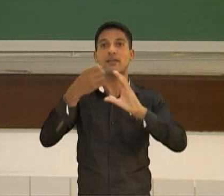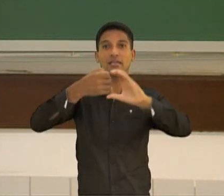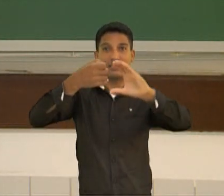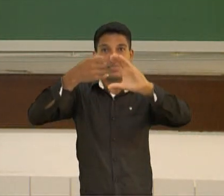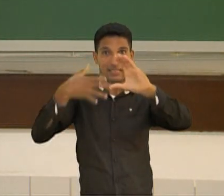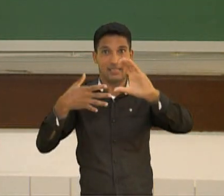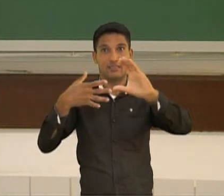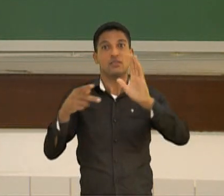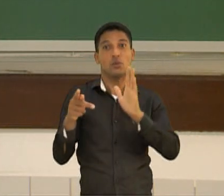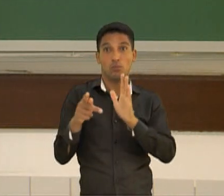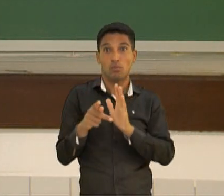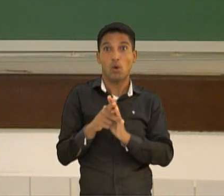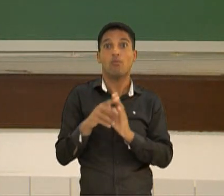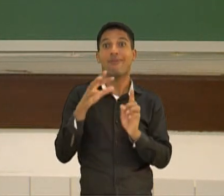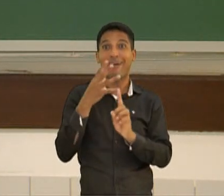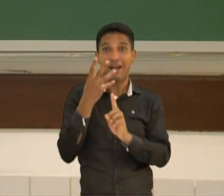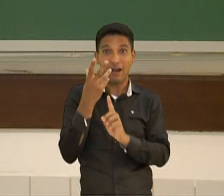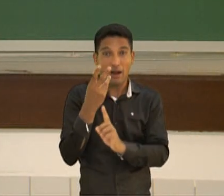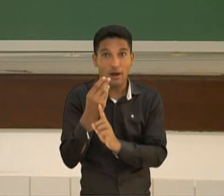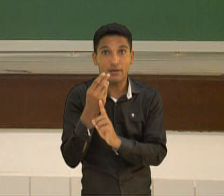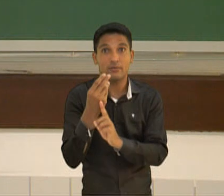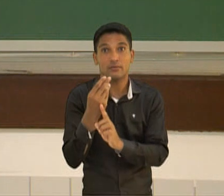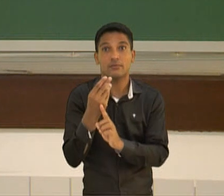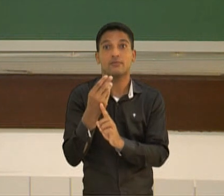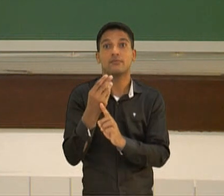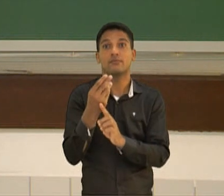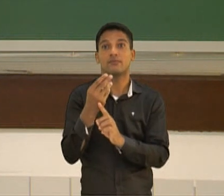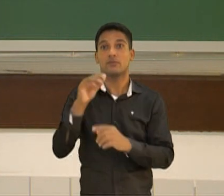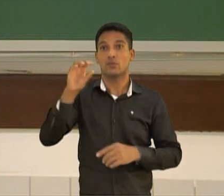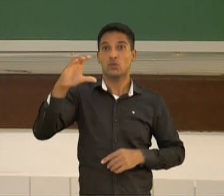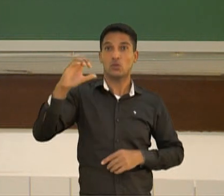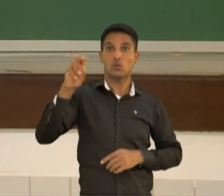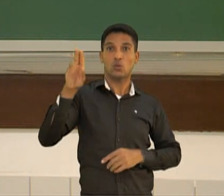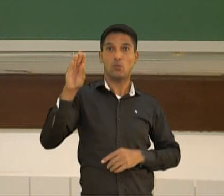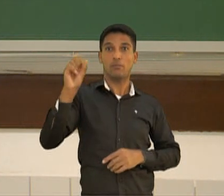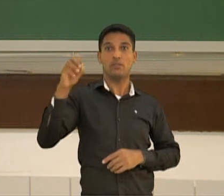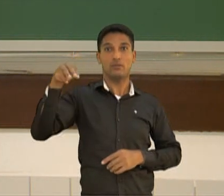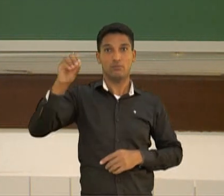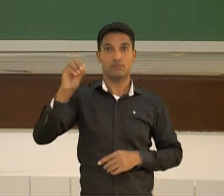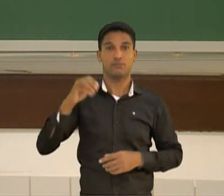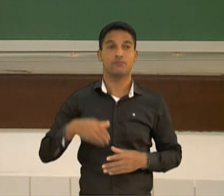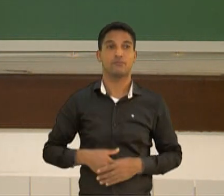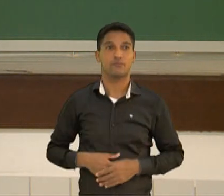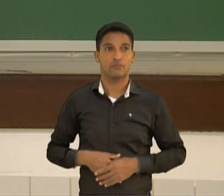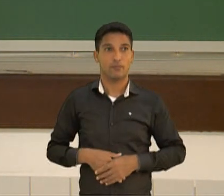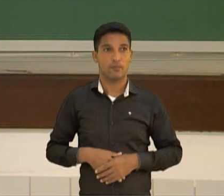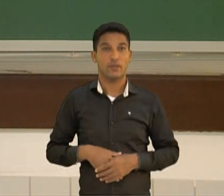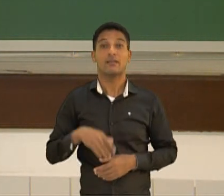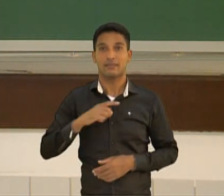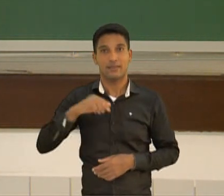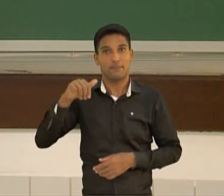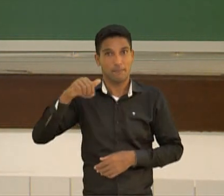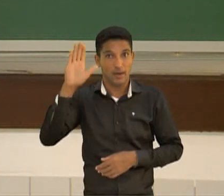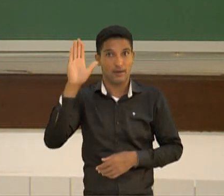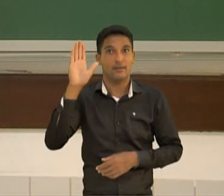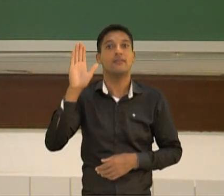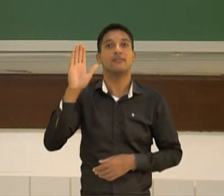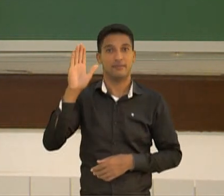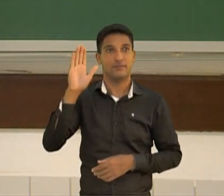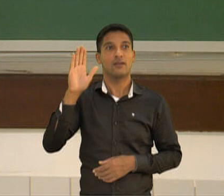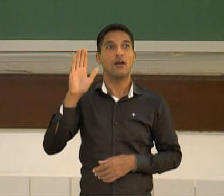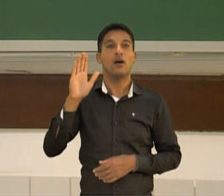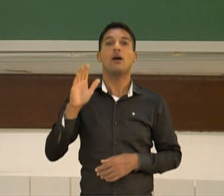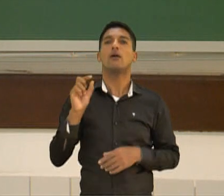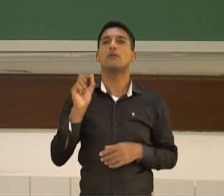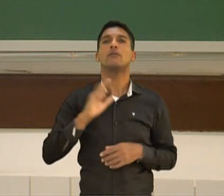características daquele movimento artístico. Legal, né, gente? Mas tem mais coisa para ver. Olha agora o que a gente tem